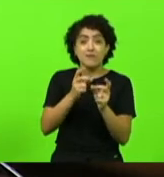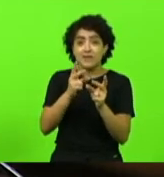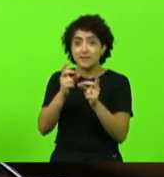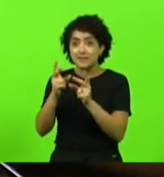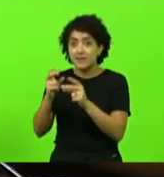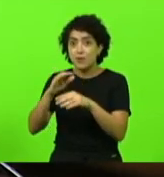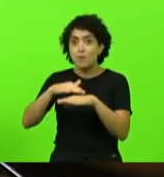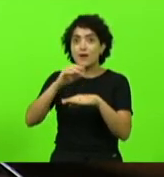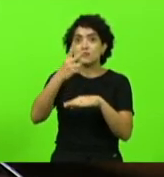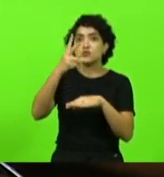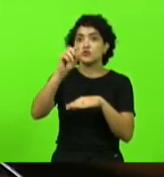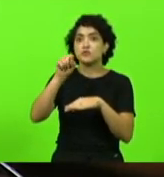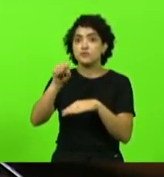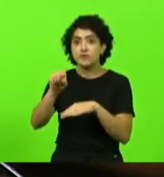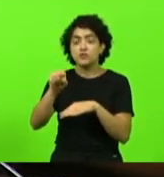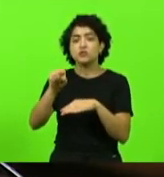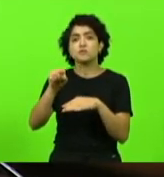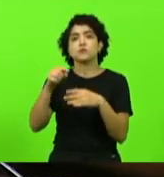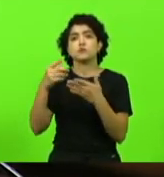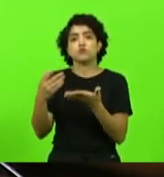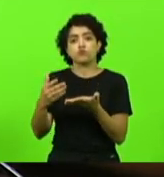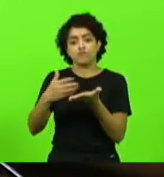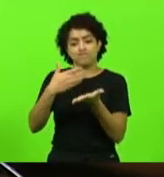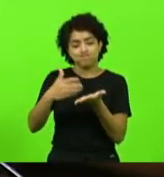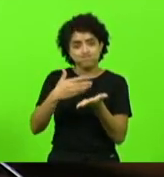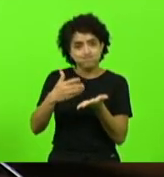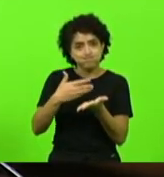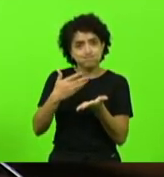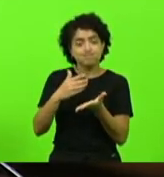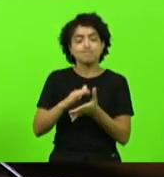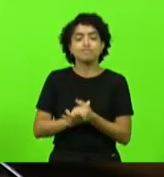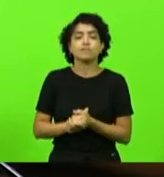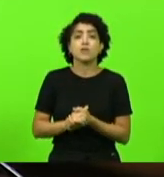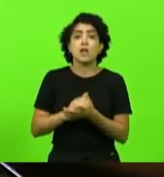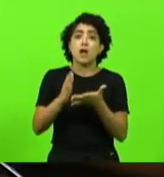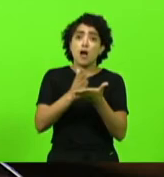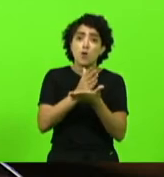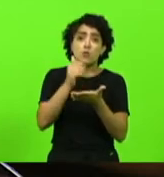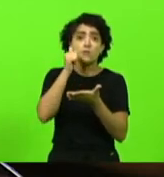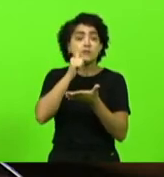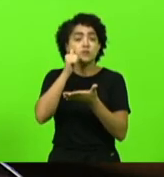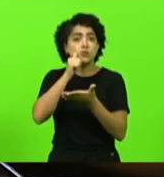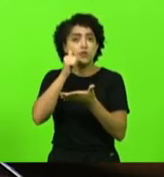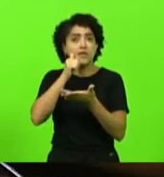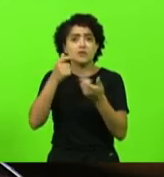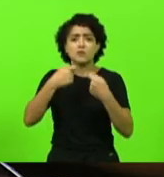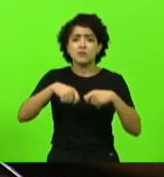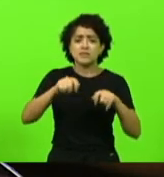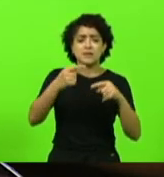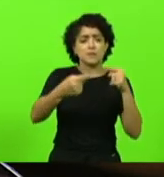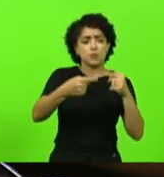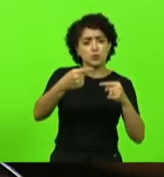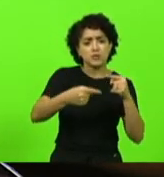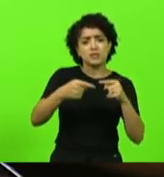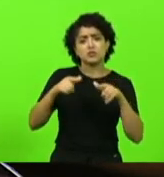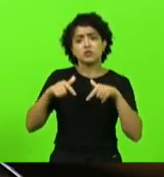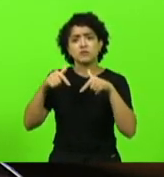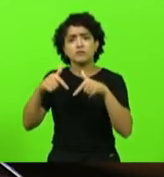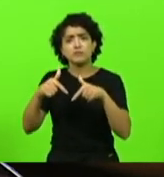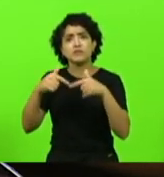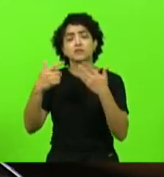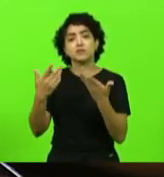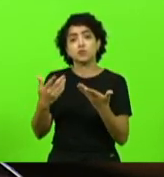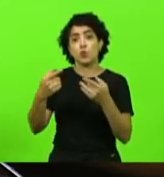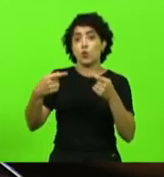somente nos Estados Unidos. Mas ainda, algumas mulheres não precisaram da política, do ativismo, da guerra,